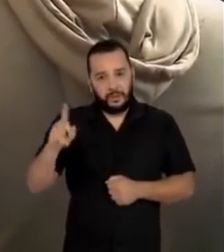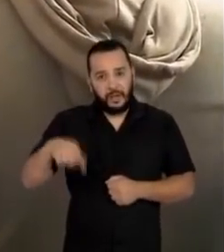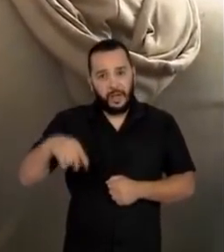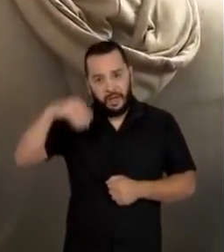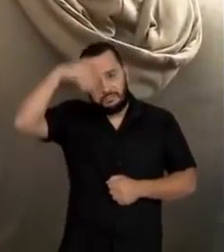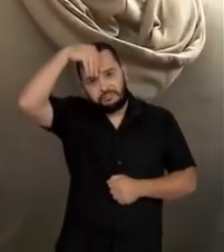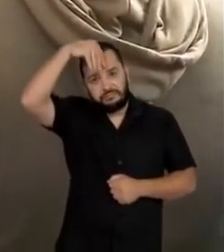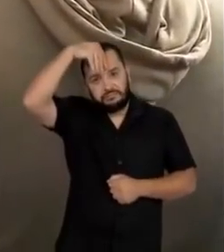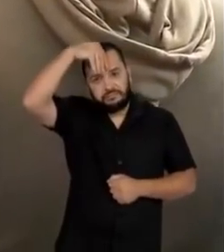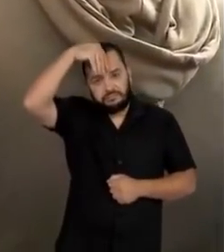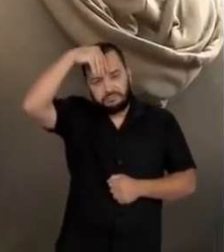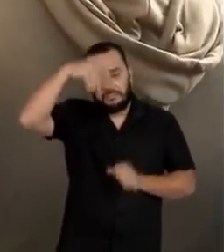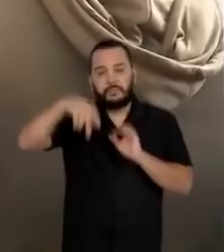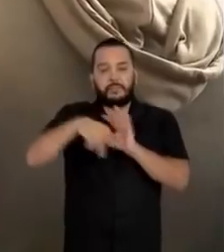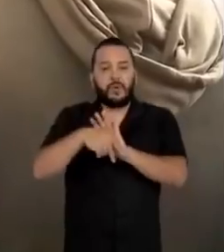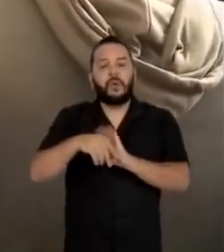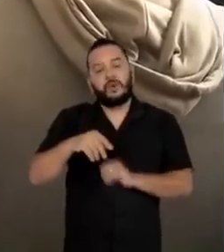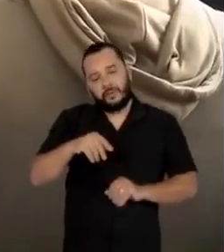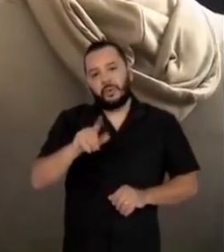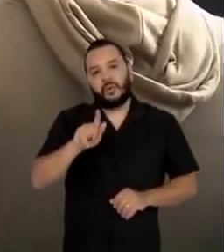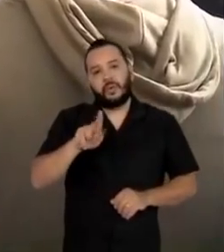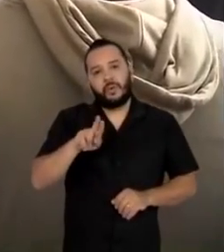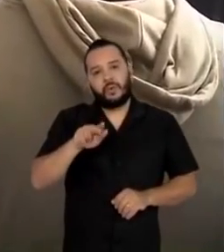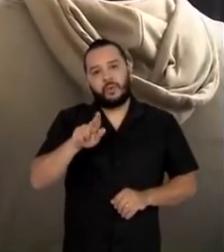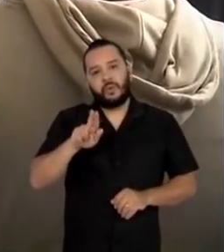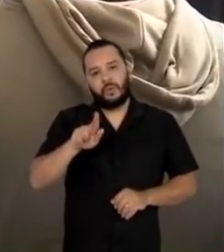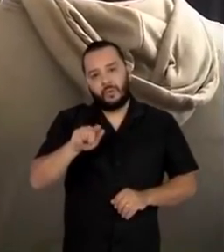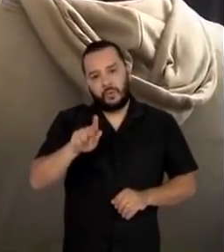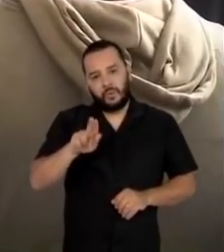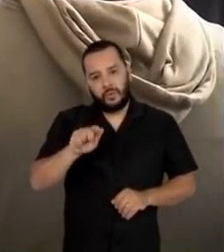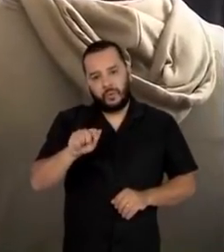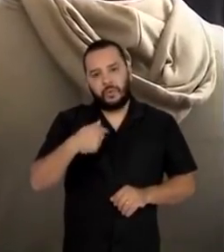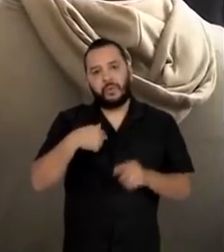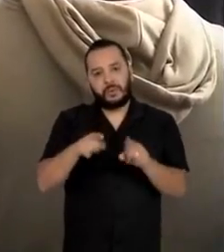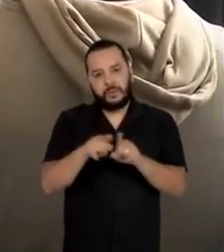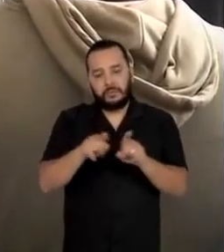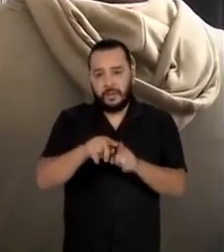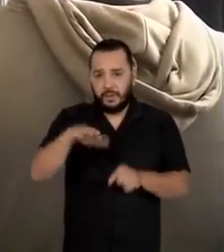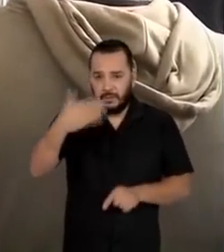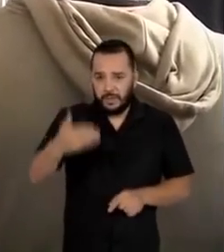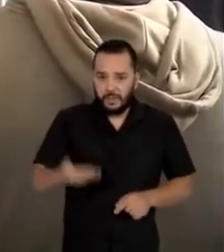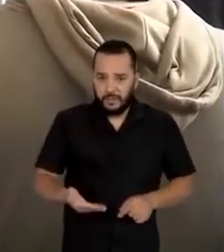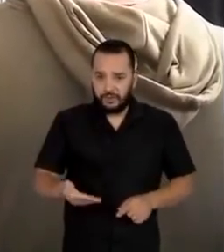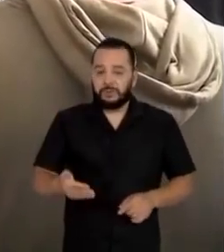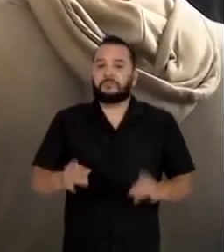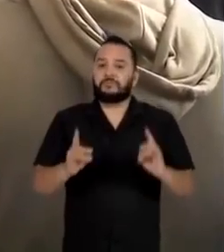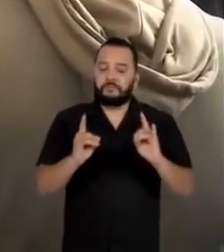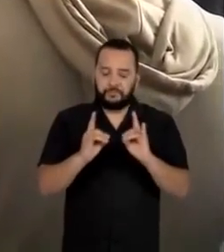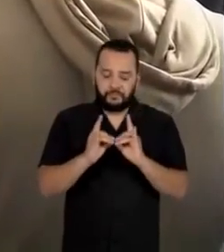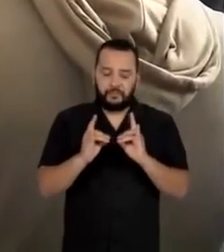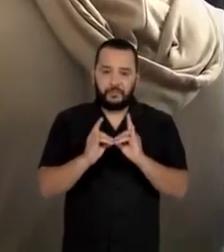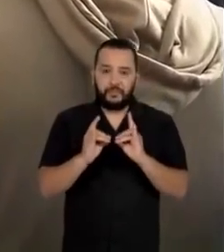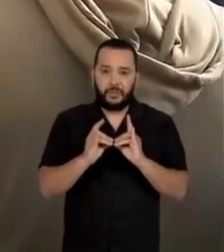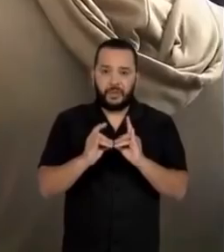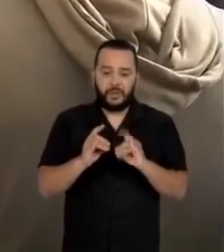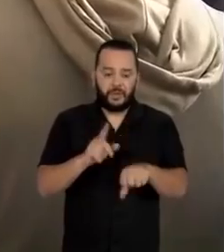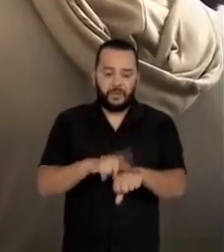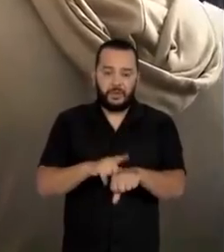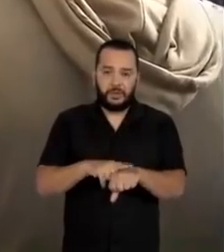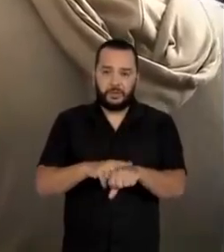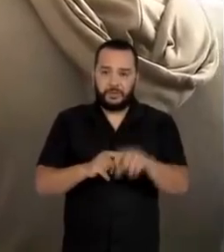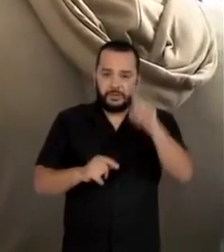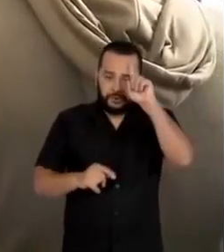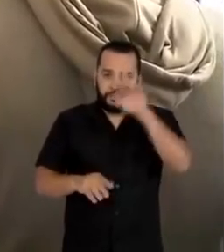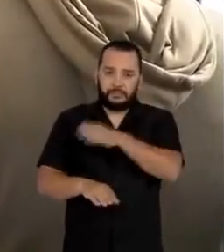também estão por aqui e prestaram essa última homenagem. O velório ele deve se estender durante todo o dia e